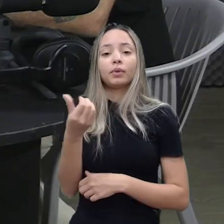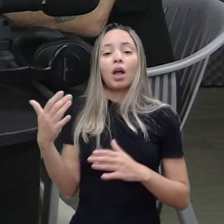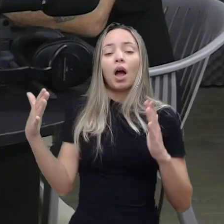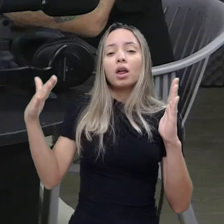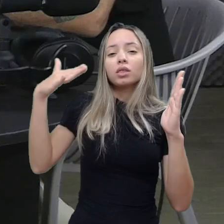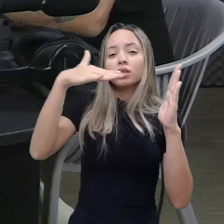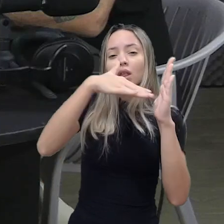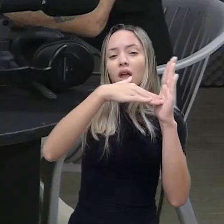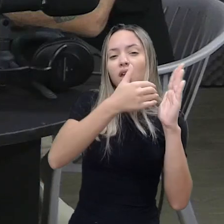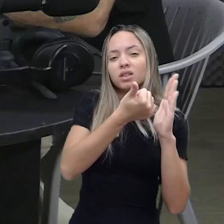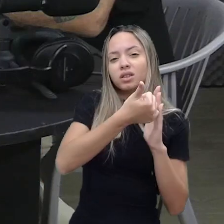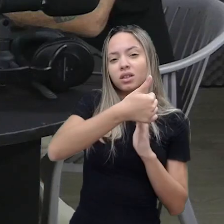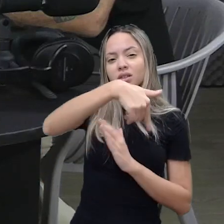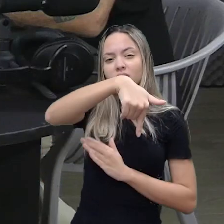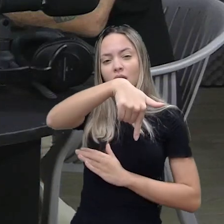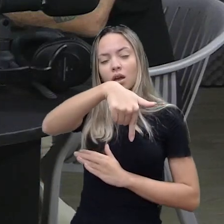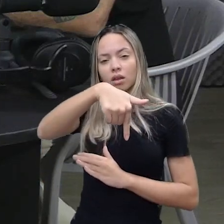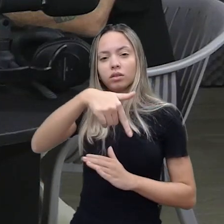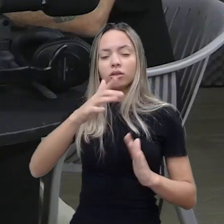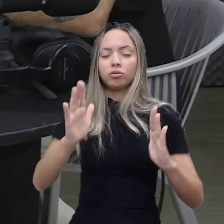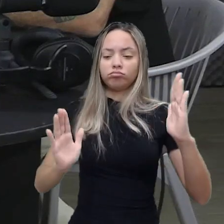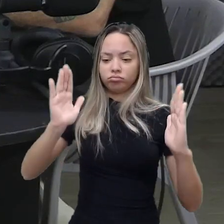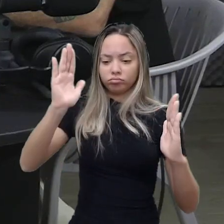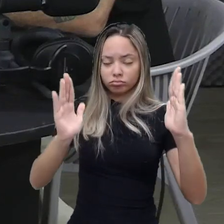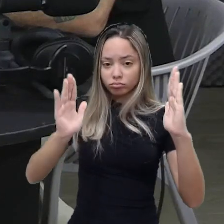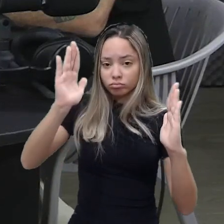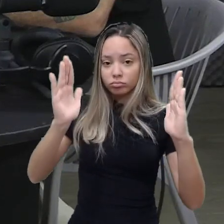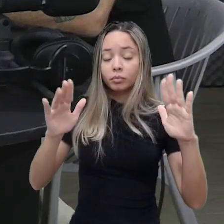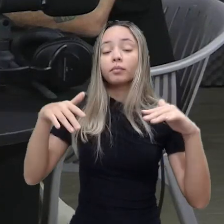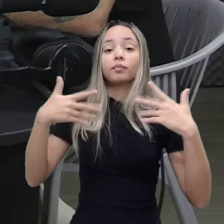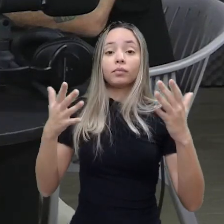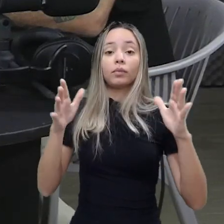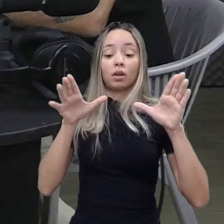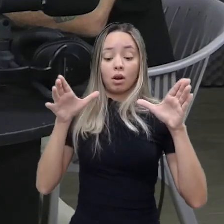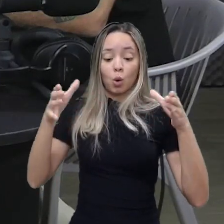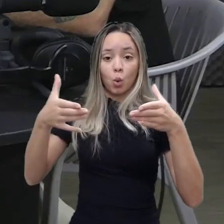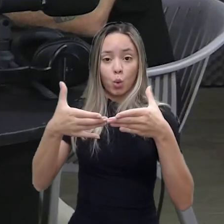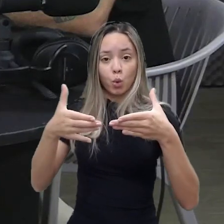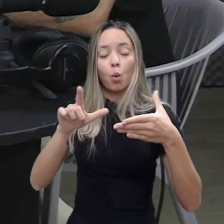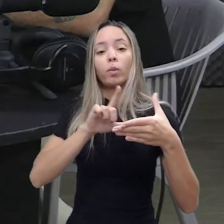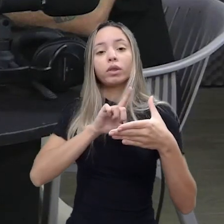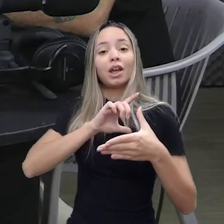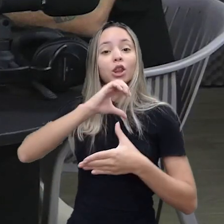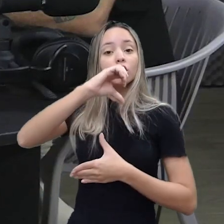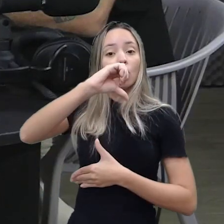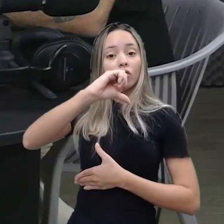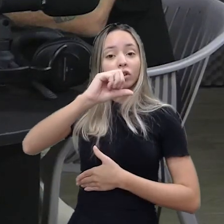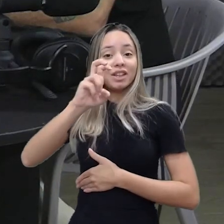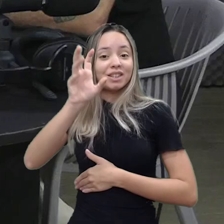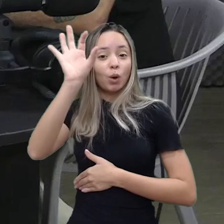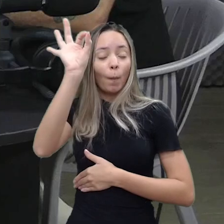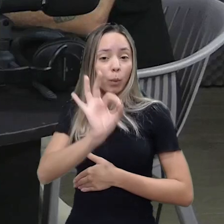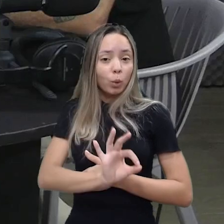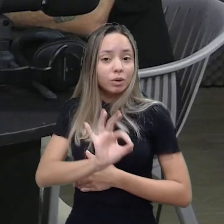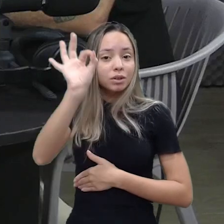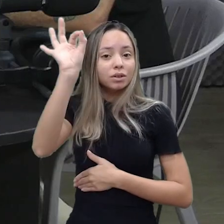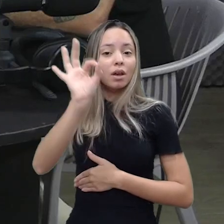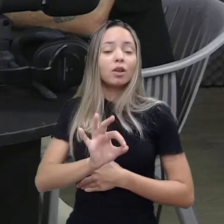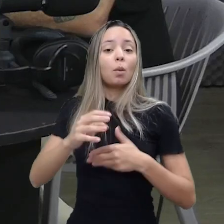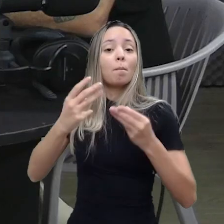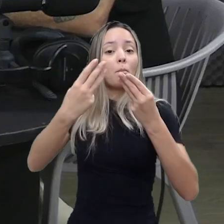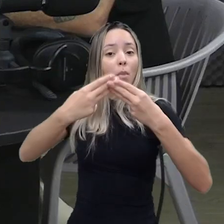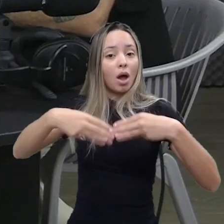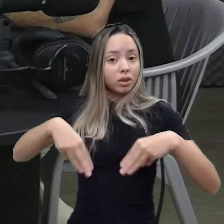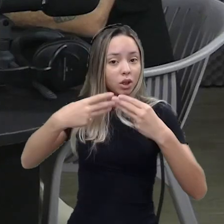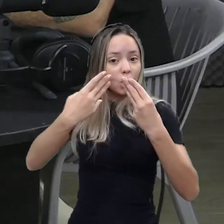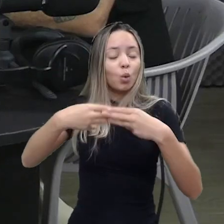até os 17 anos. Esse público, a gente tem 95% desse público